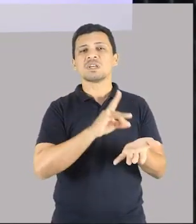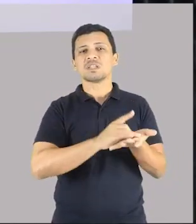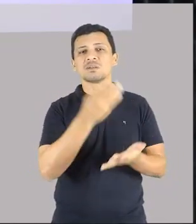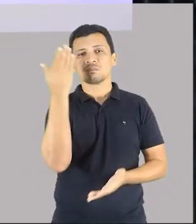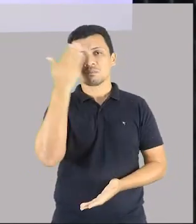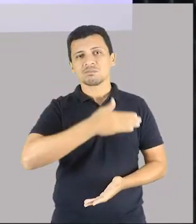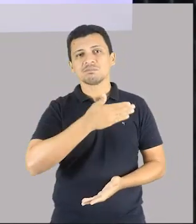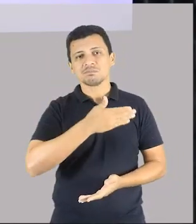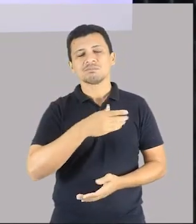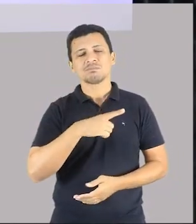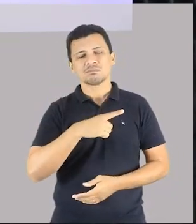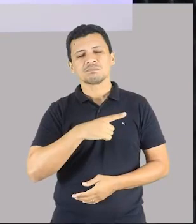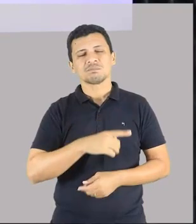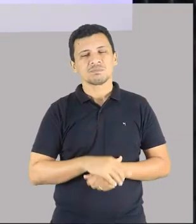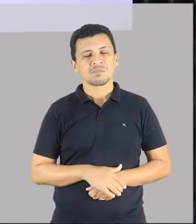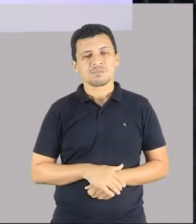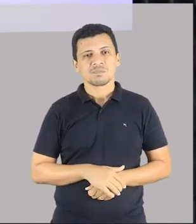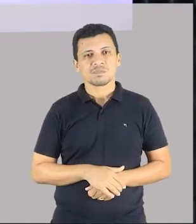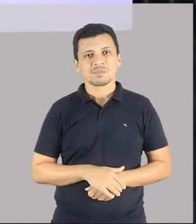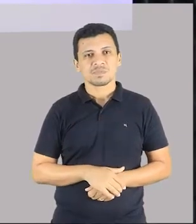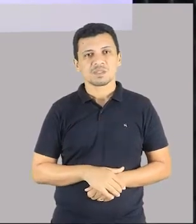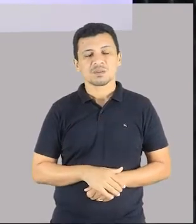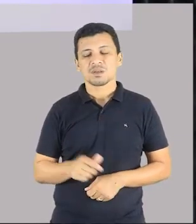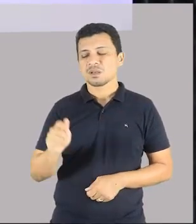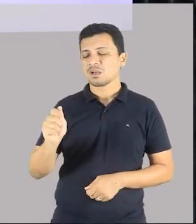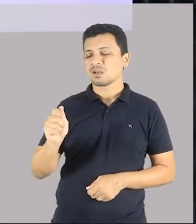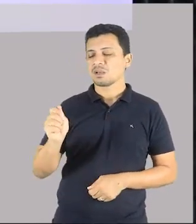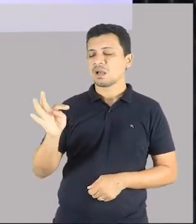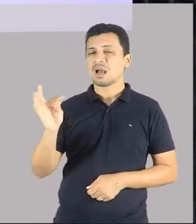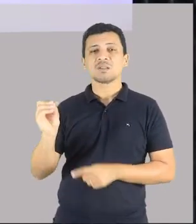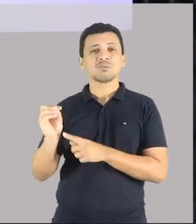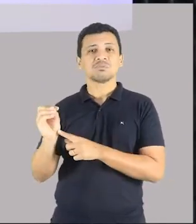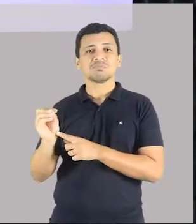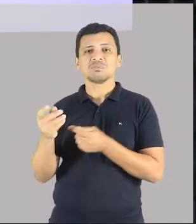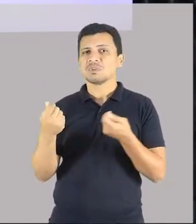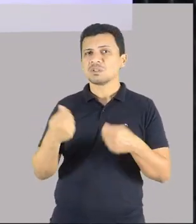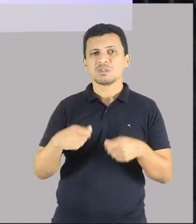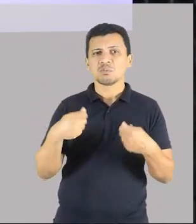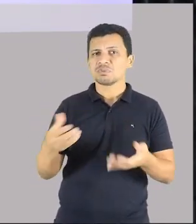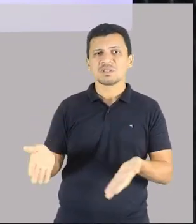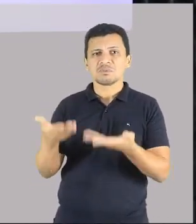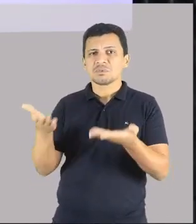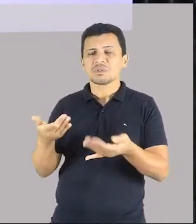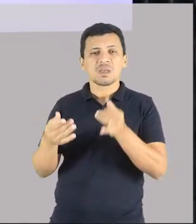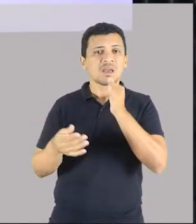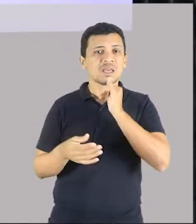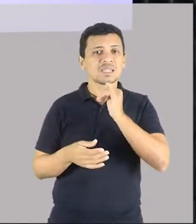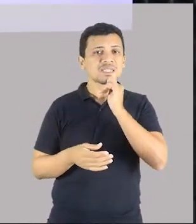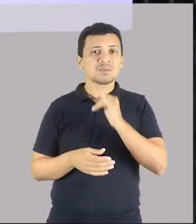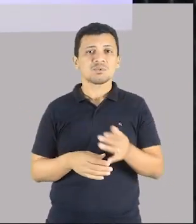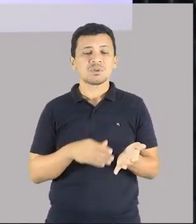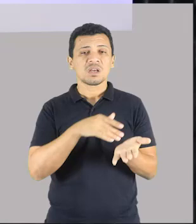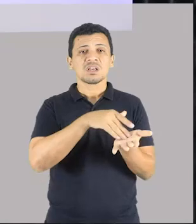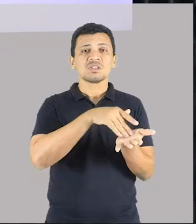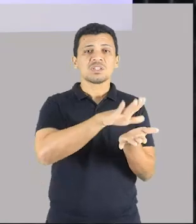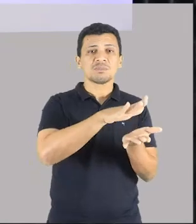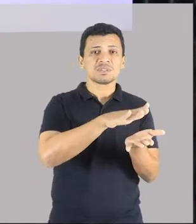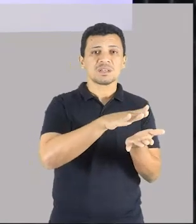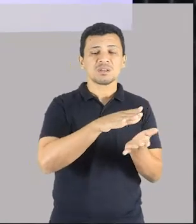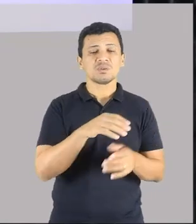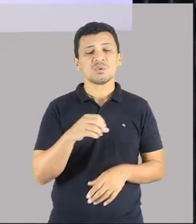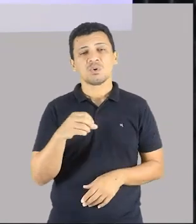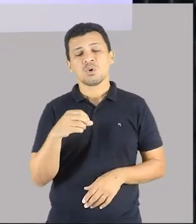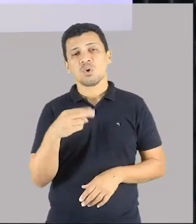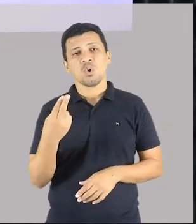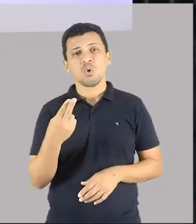dos motivos declarados. Ou seja, o ato nem precisava ser motivado, como é o ato, por exemplo, de demissão ou de